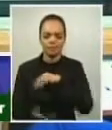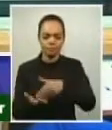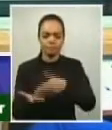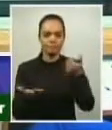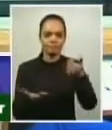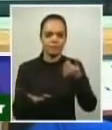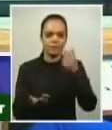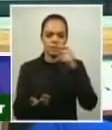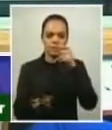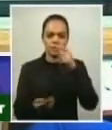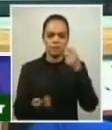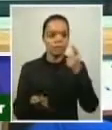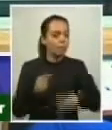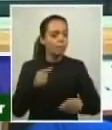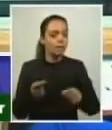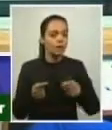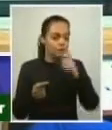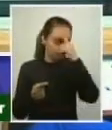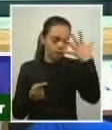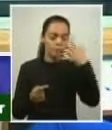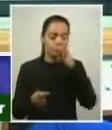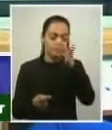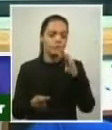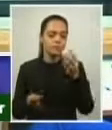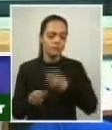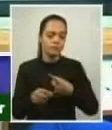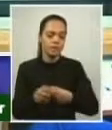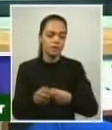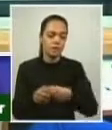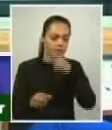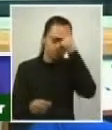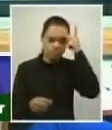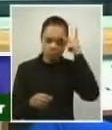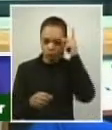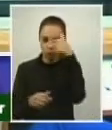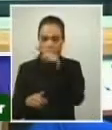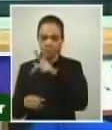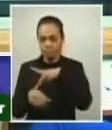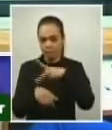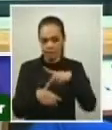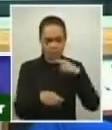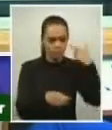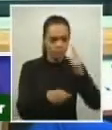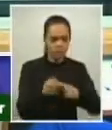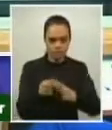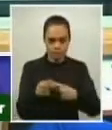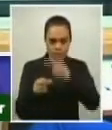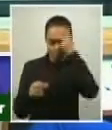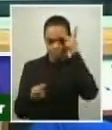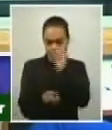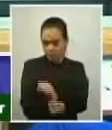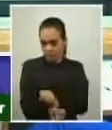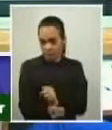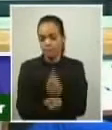condição de decidir os rumos da Polly os estrangeiros os escravos as mulheres